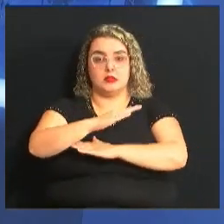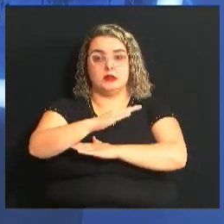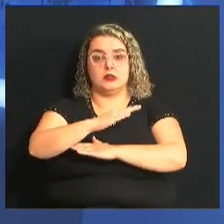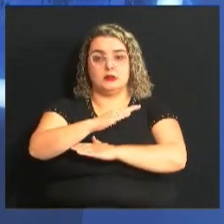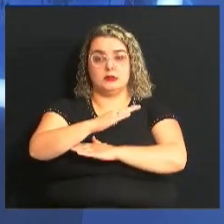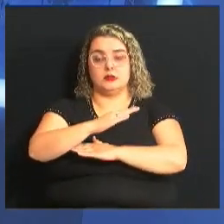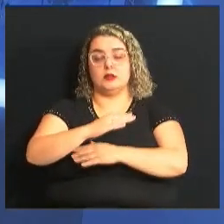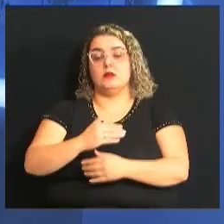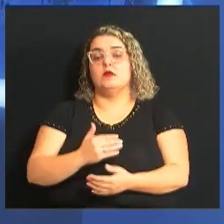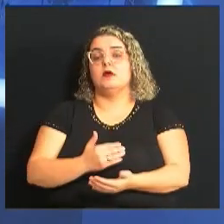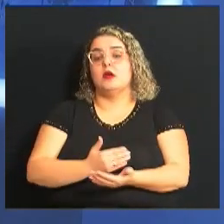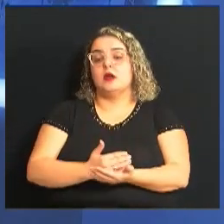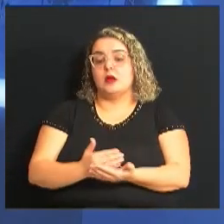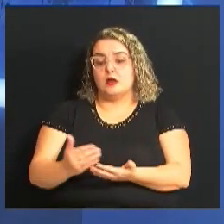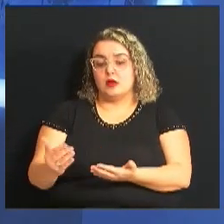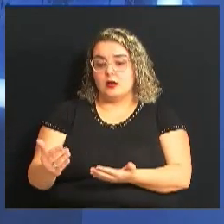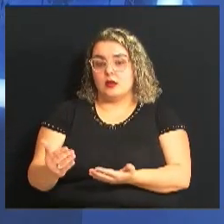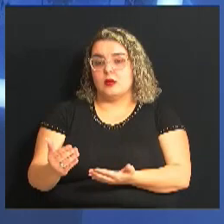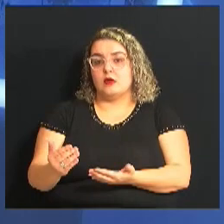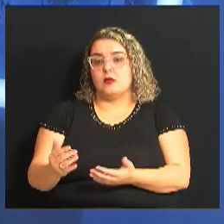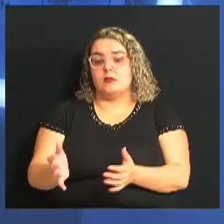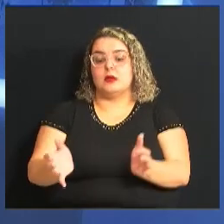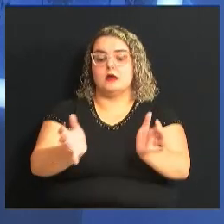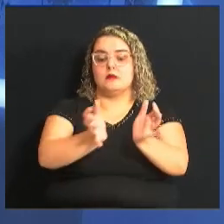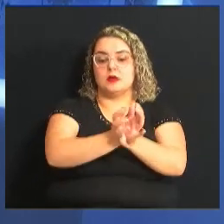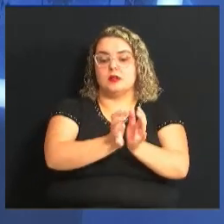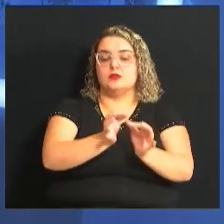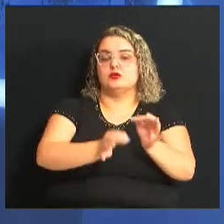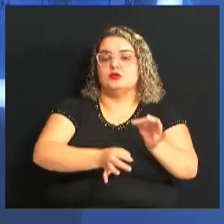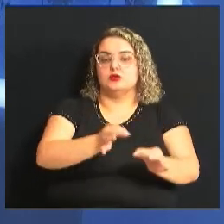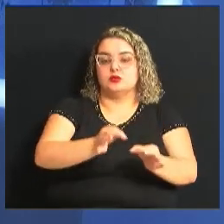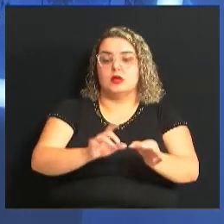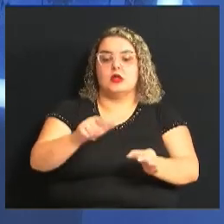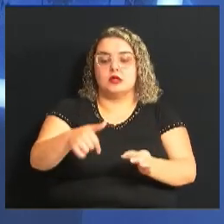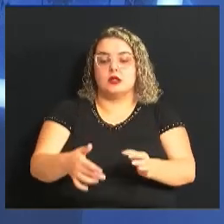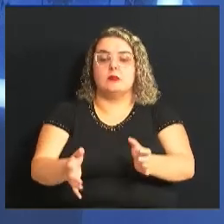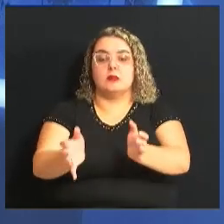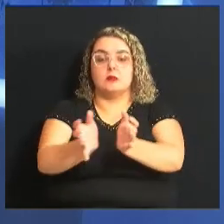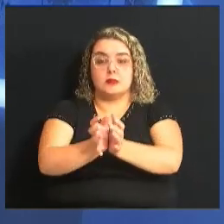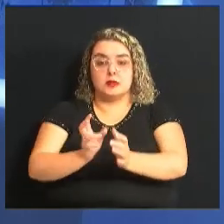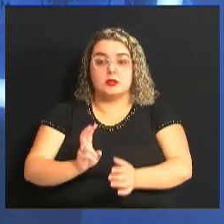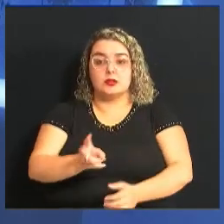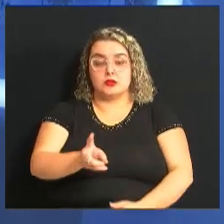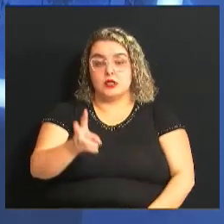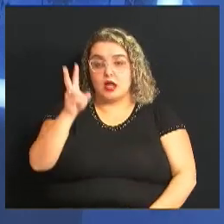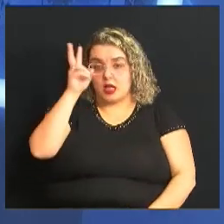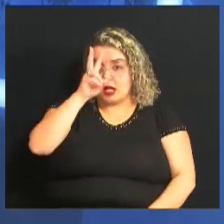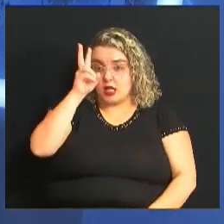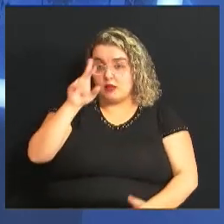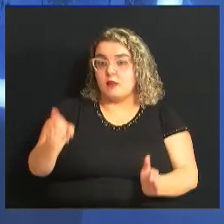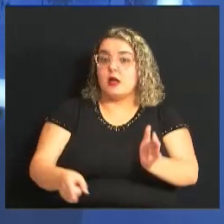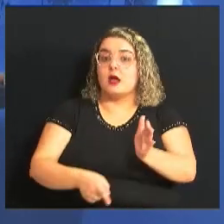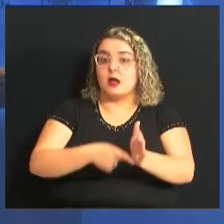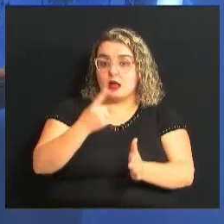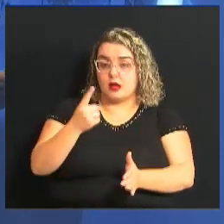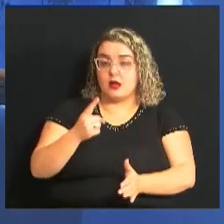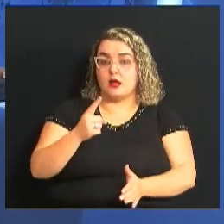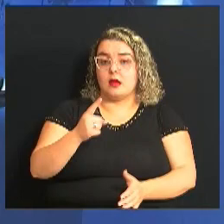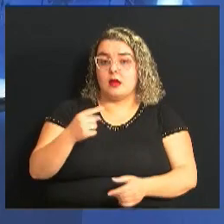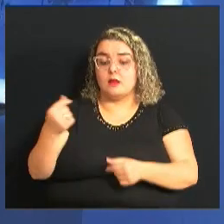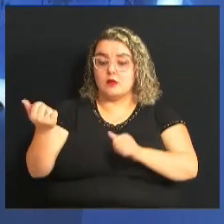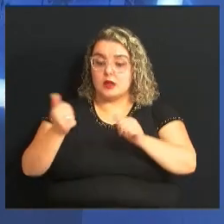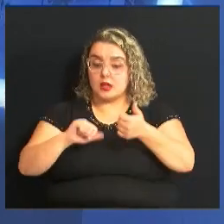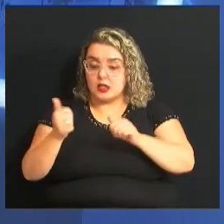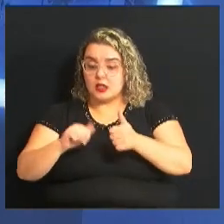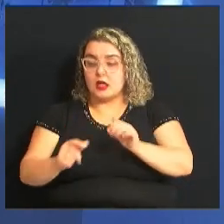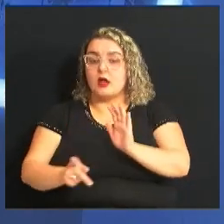passar ainda pelo Departamento Jurídico, depois vai para a Comissão Permanente. A gente lembra que a primeira delas, que vai analisar o projeto, é